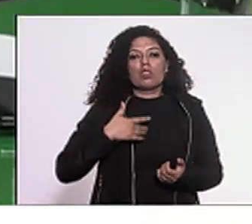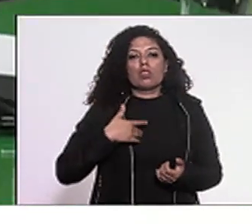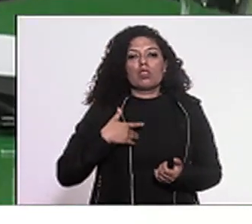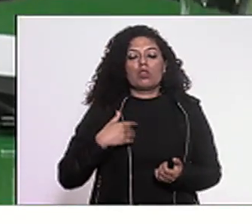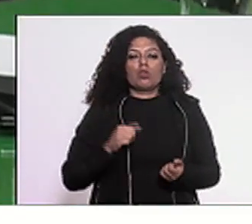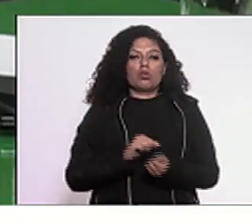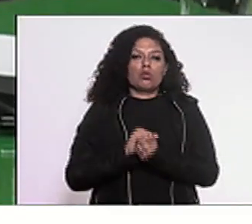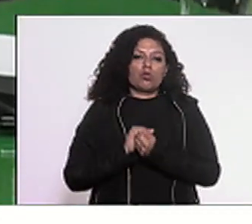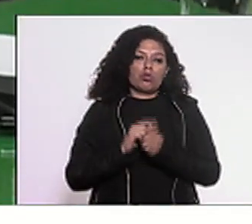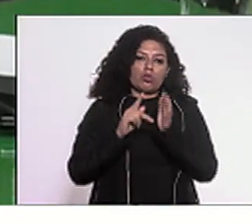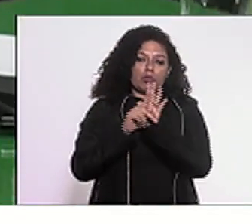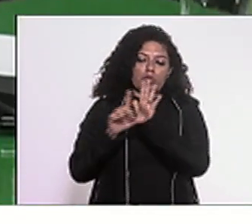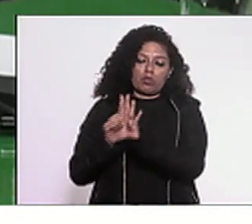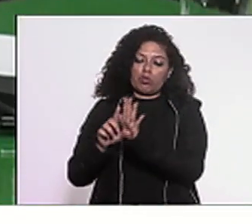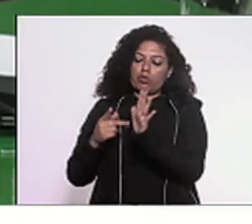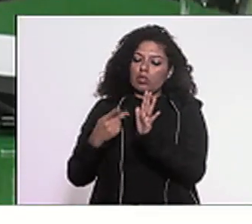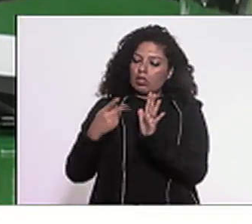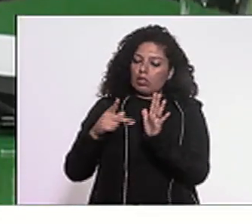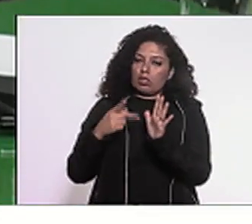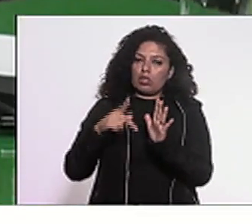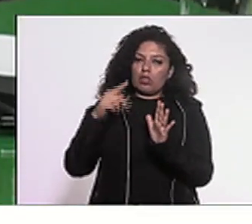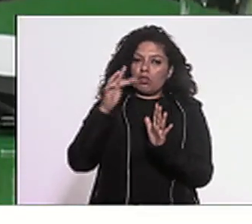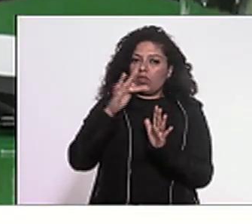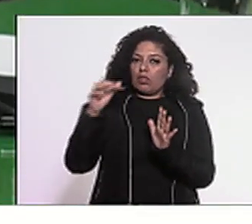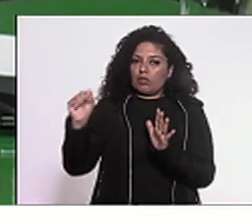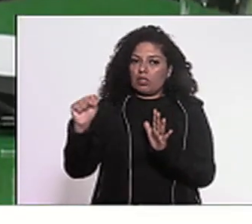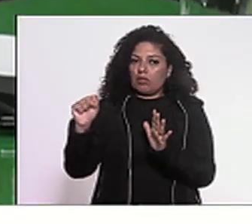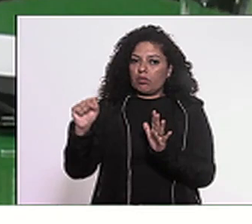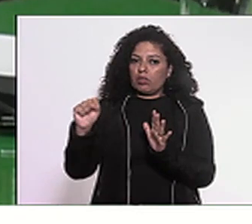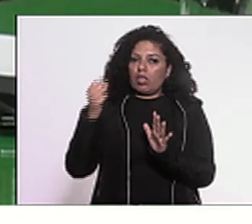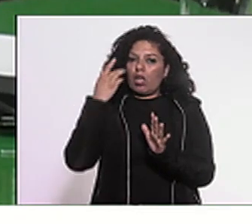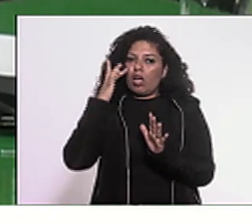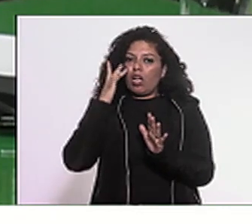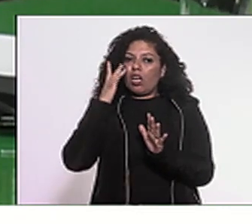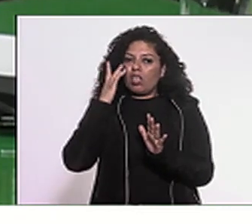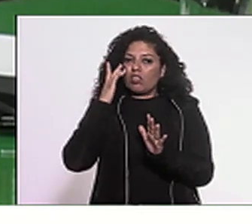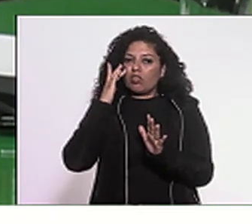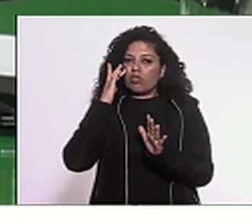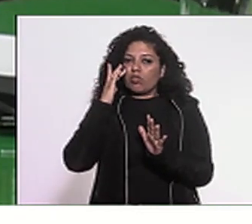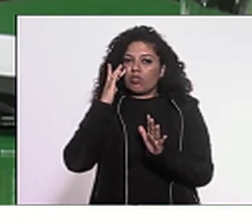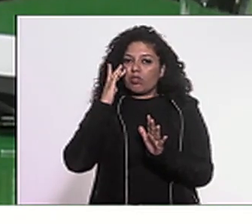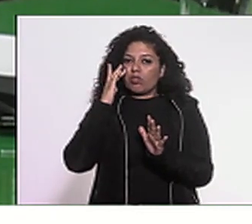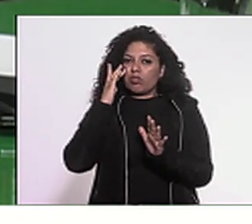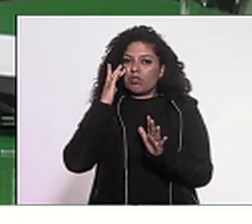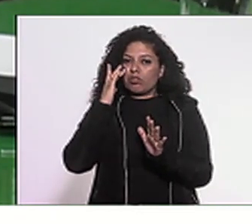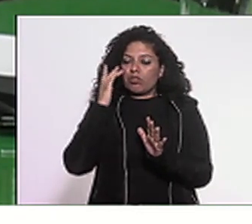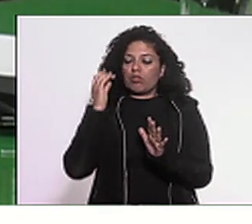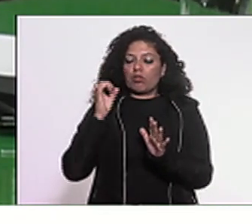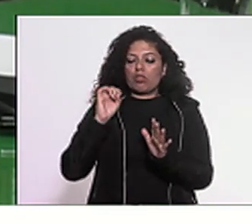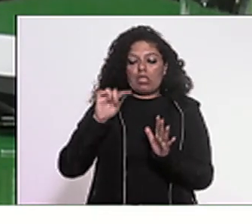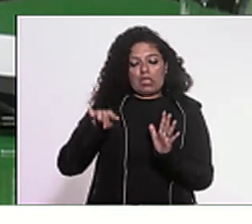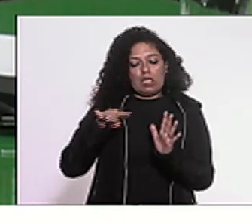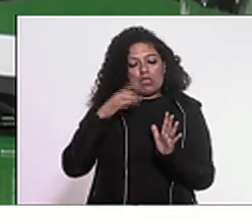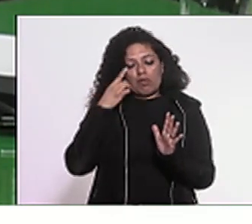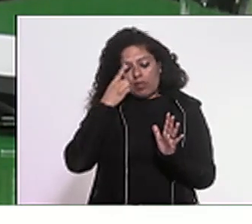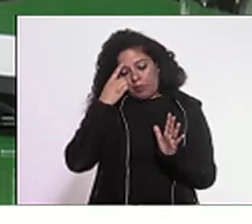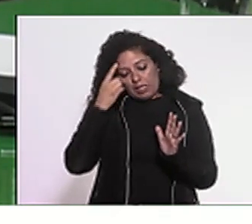de lei do deputado Flávio Serafim, e eu tenho certeza que ele não vai se incomodar de eu pedir a coautoria para ele, até